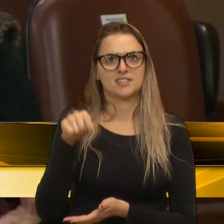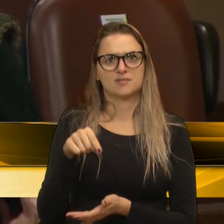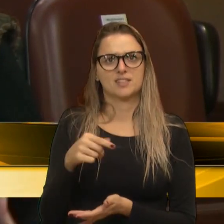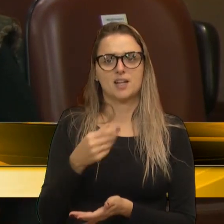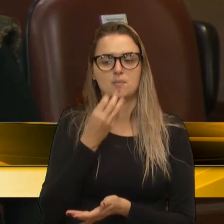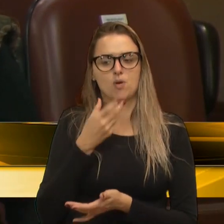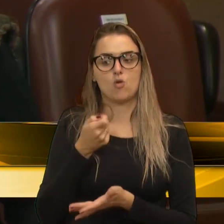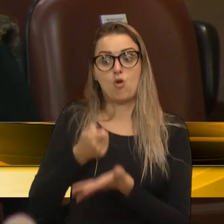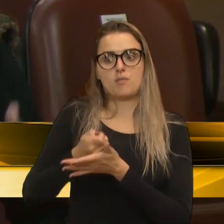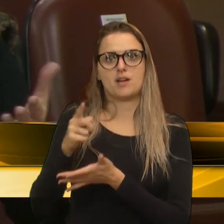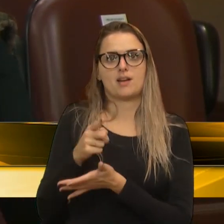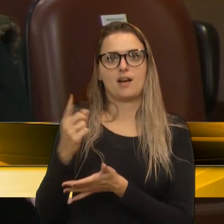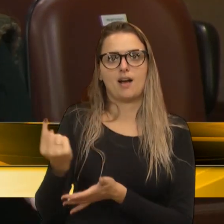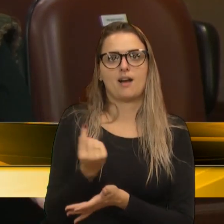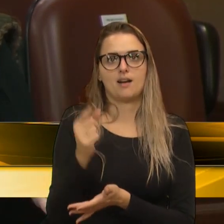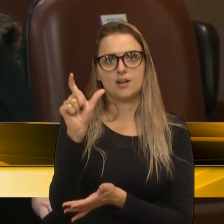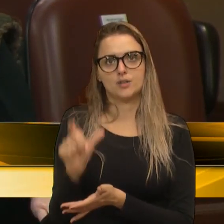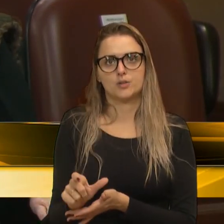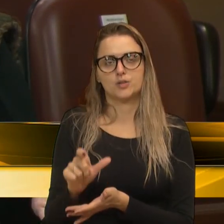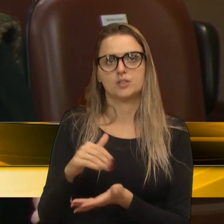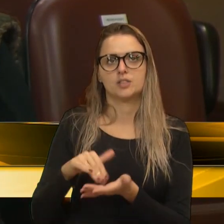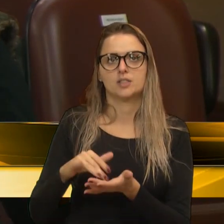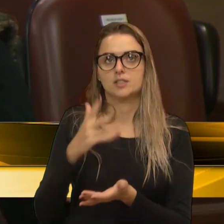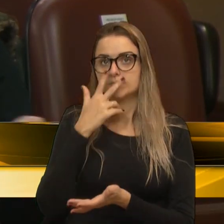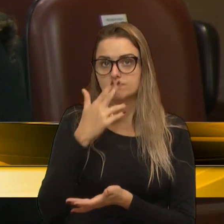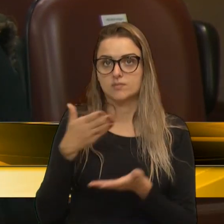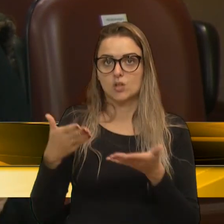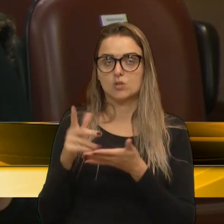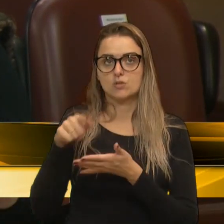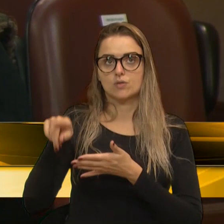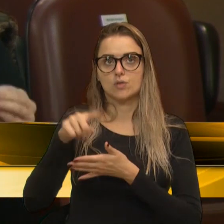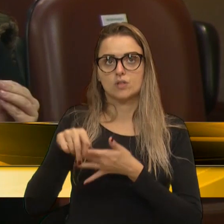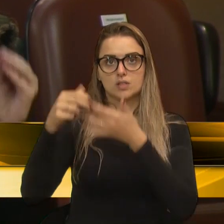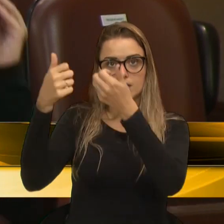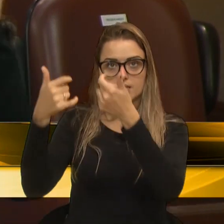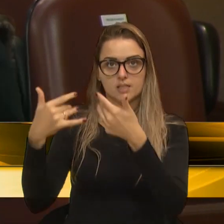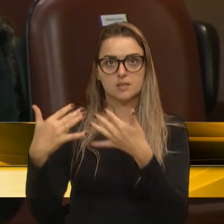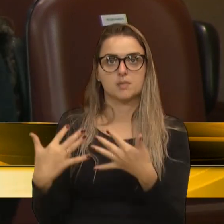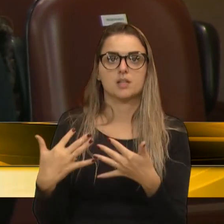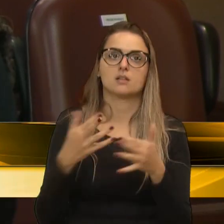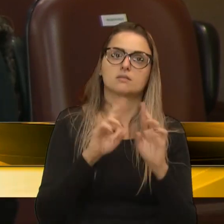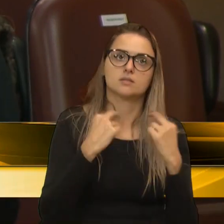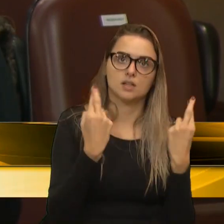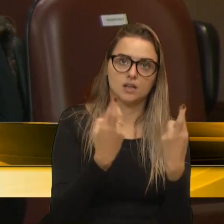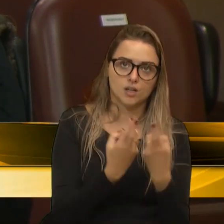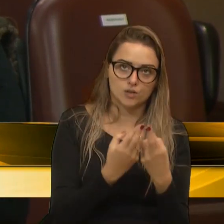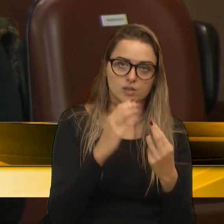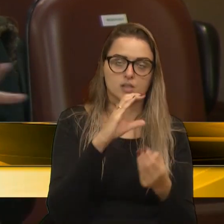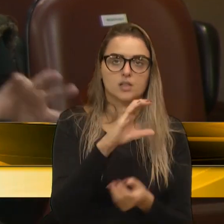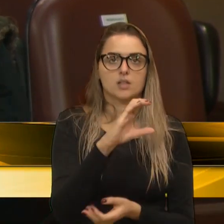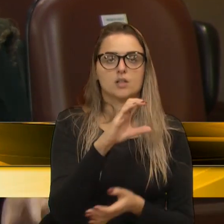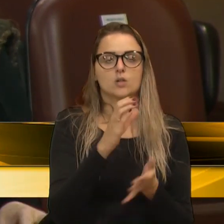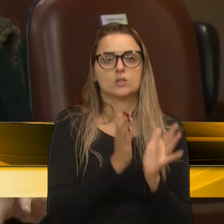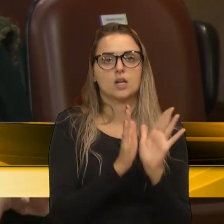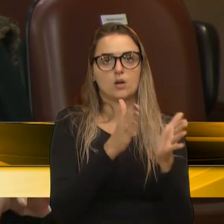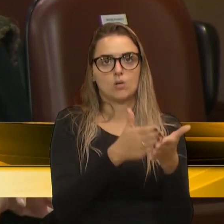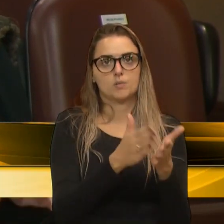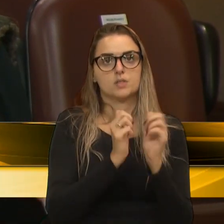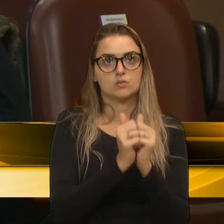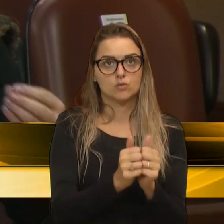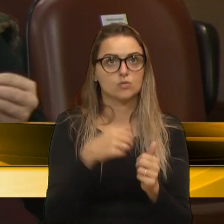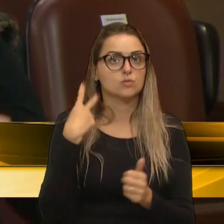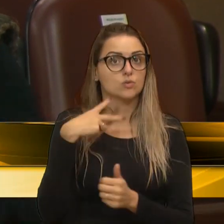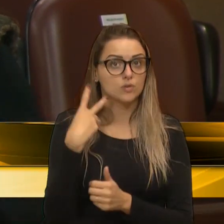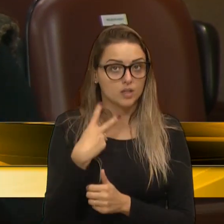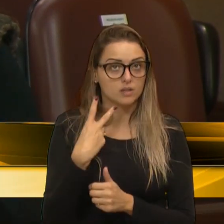secretário para estar aqui. Da mesma forma que o senhor está aqui elucidando esses pontos, na reunião da SEDUT, junto com os vereadores